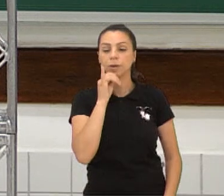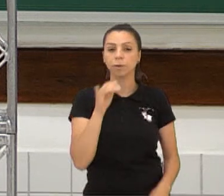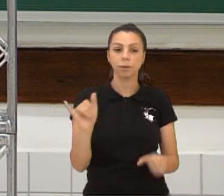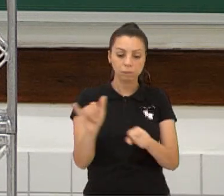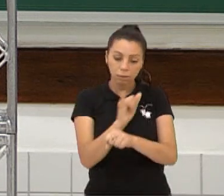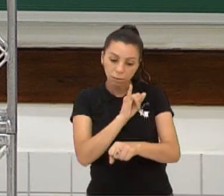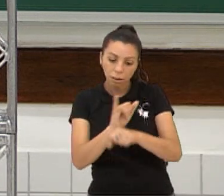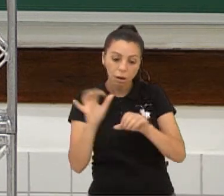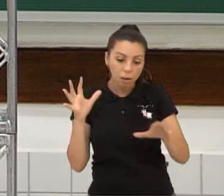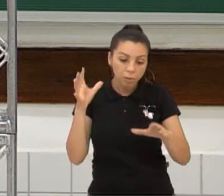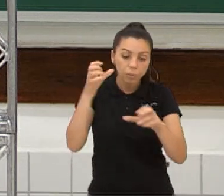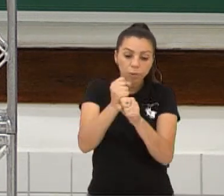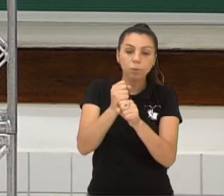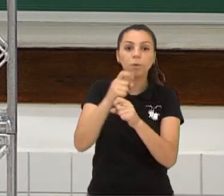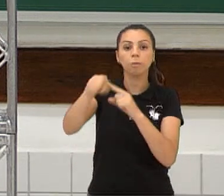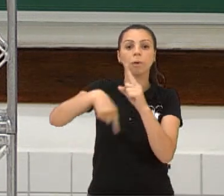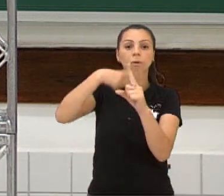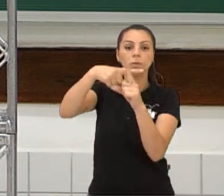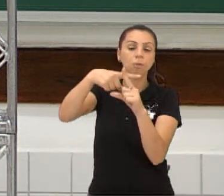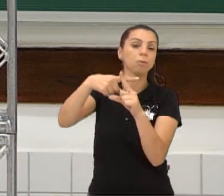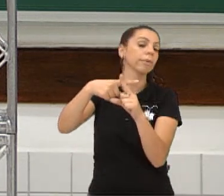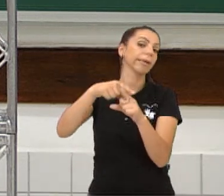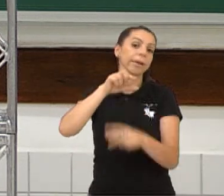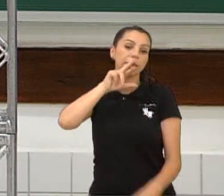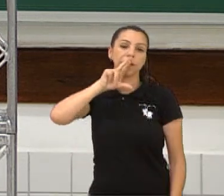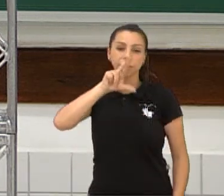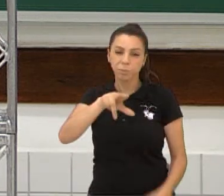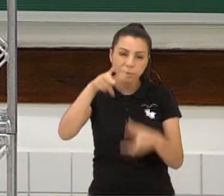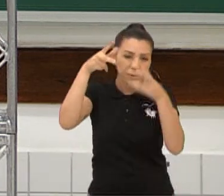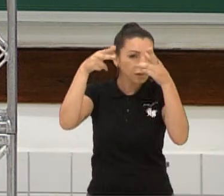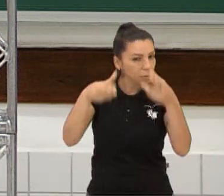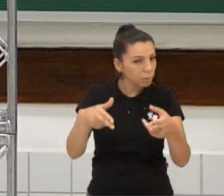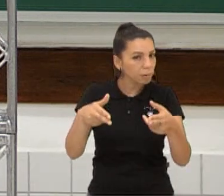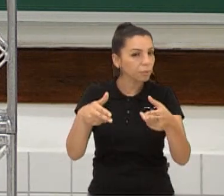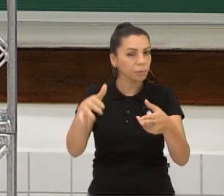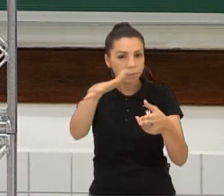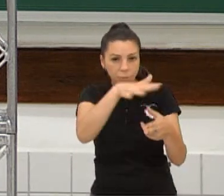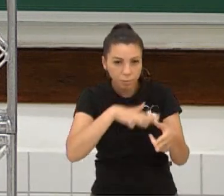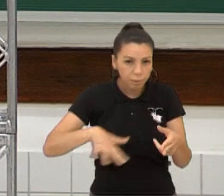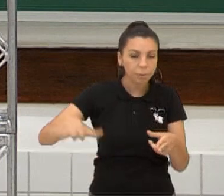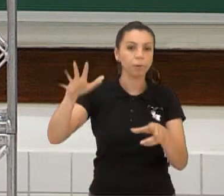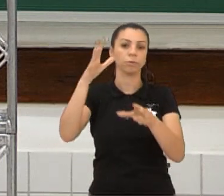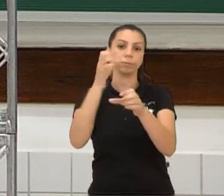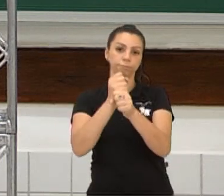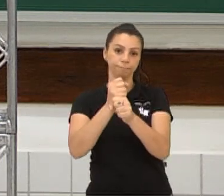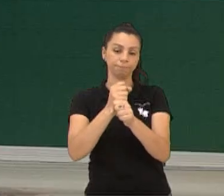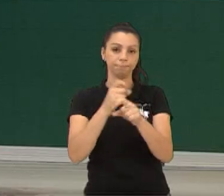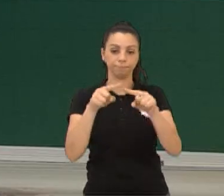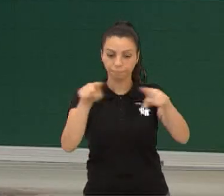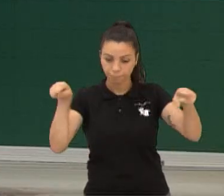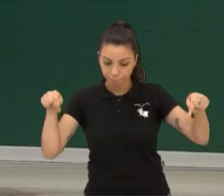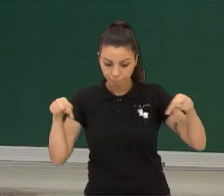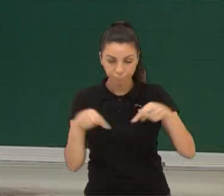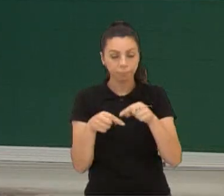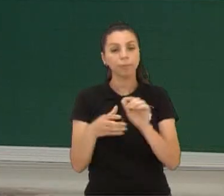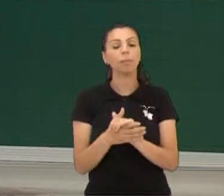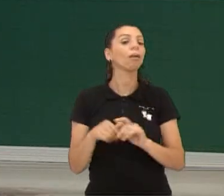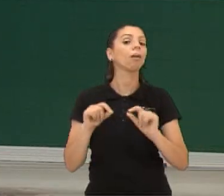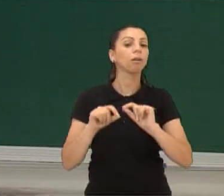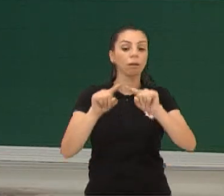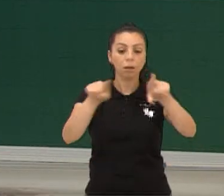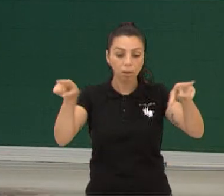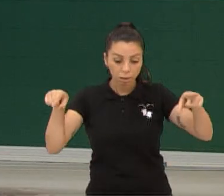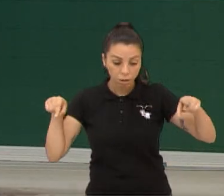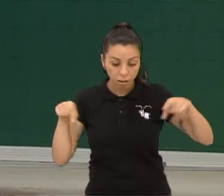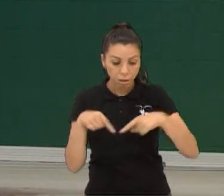a estratégia de soma, vai dar o mesmo resultado que eu calcular a área total? A minha área total é quem?